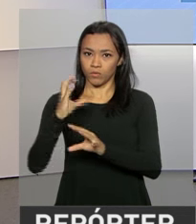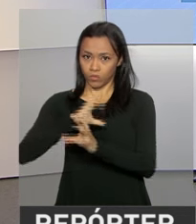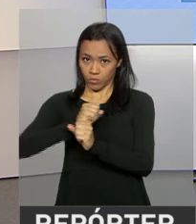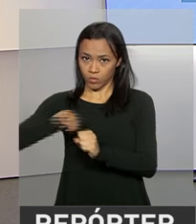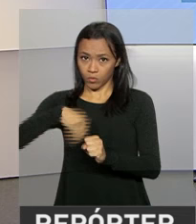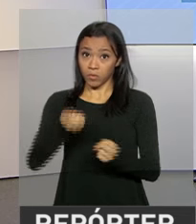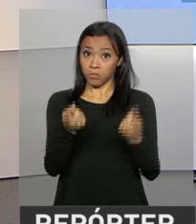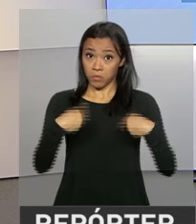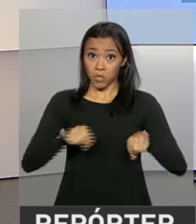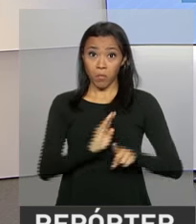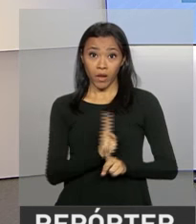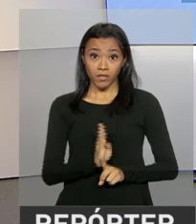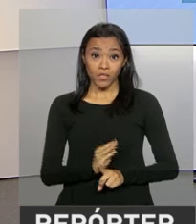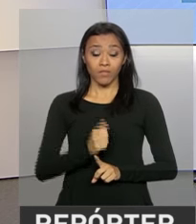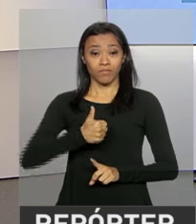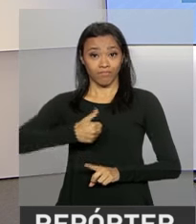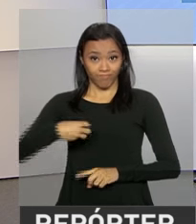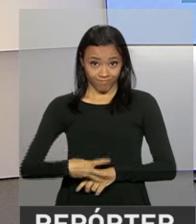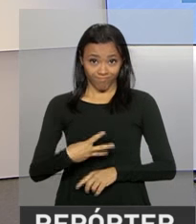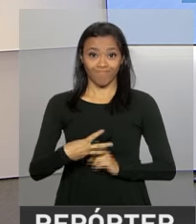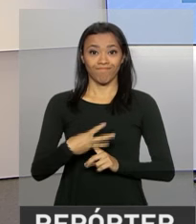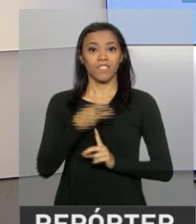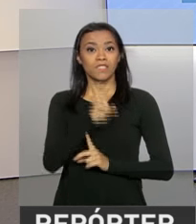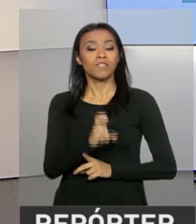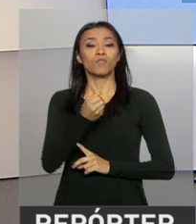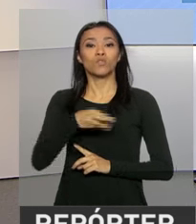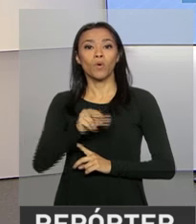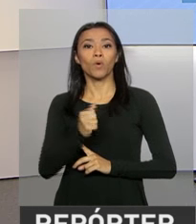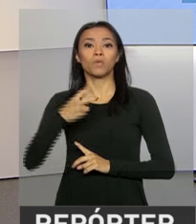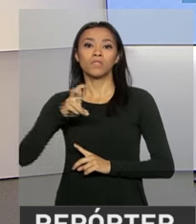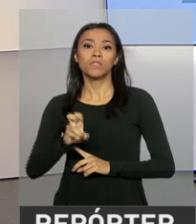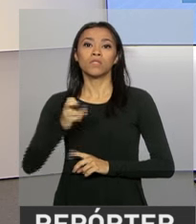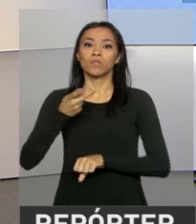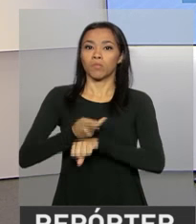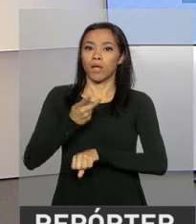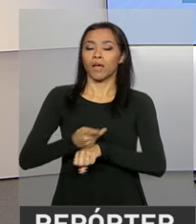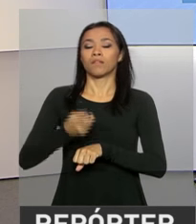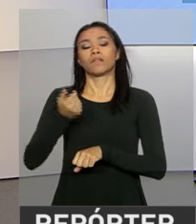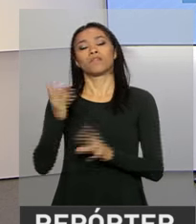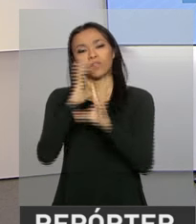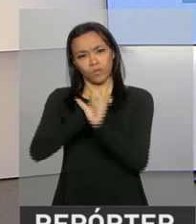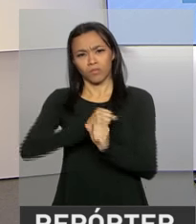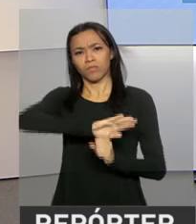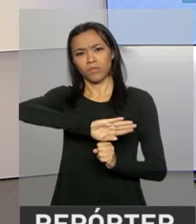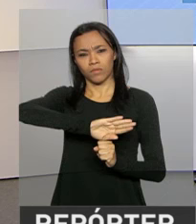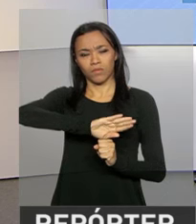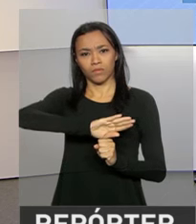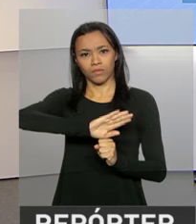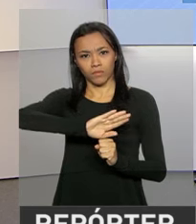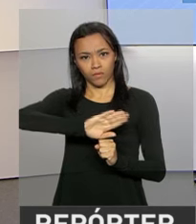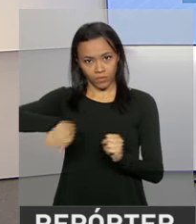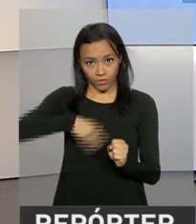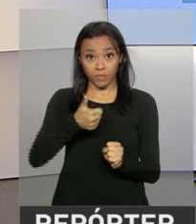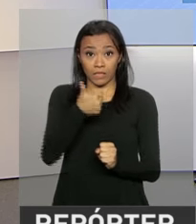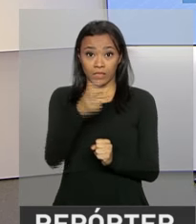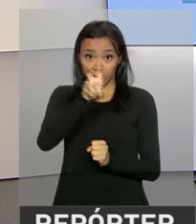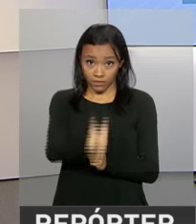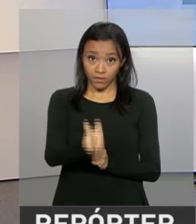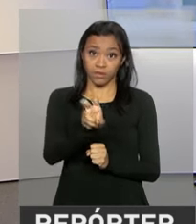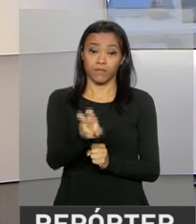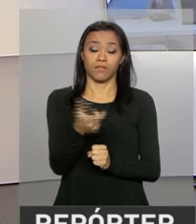Brasil na 13ª posição com cinco de ouro cinco de prata e Cinco de bronze somando 15